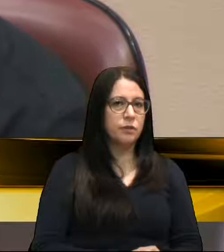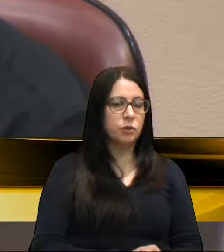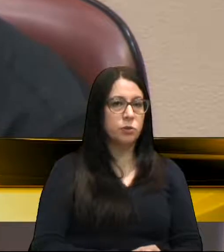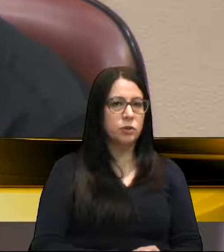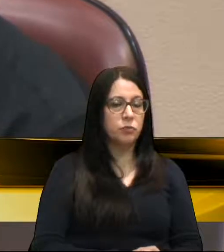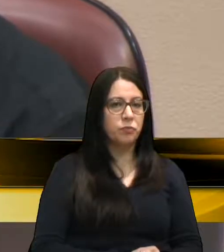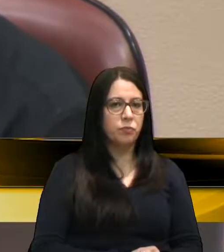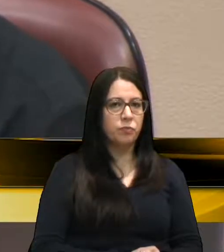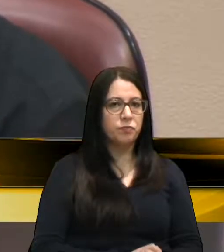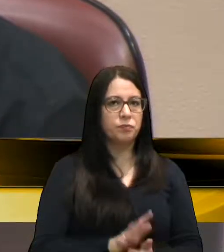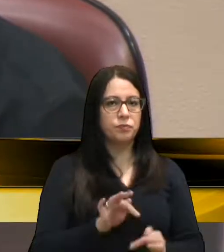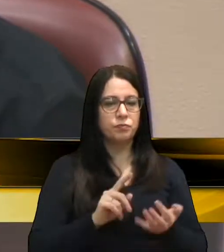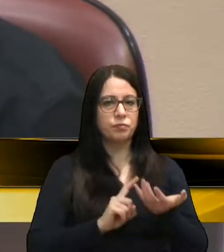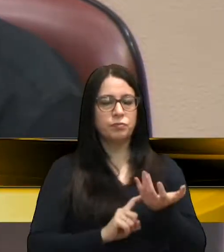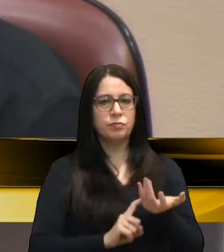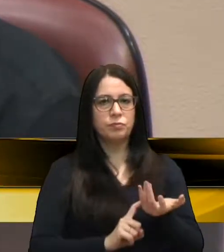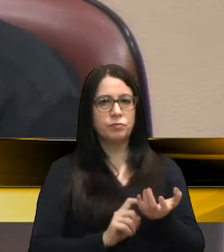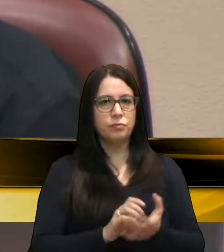É encerrada a votação.